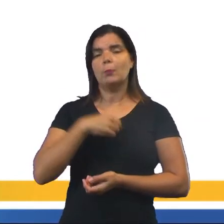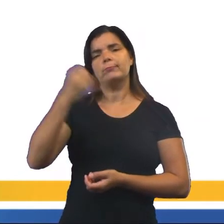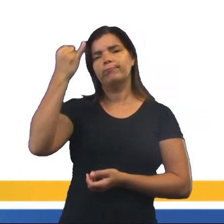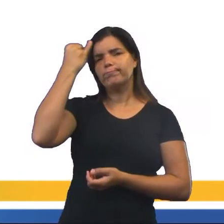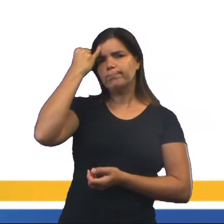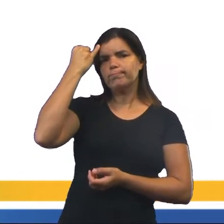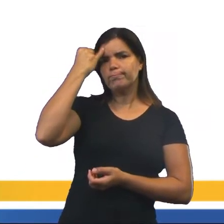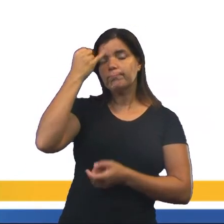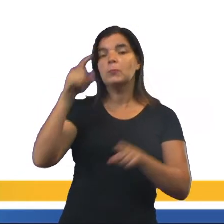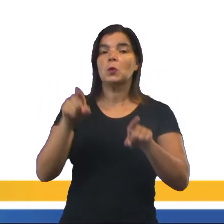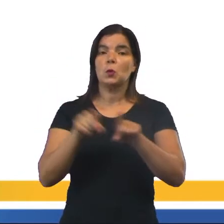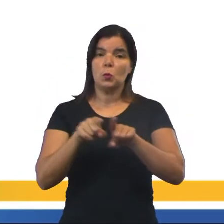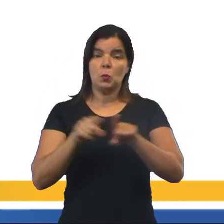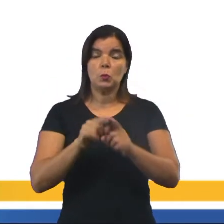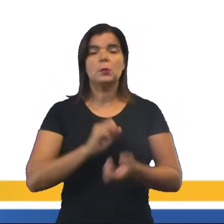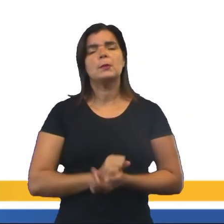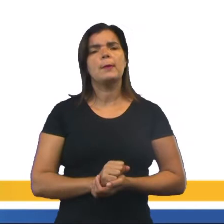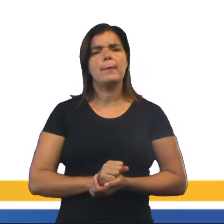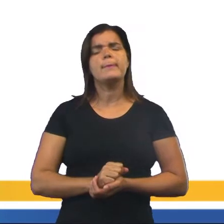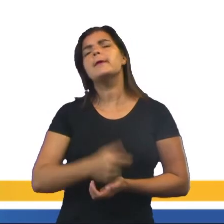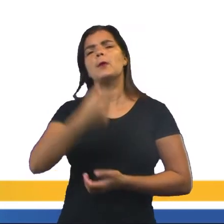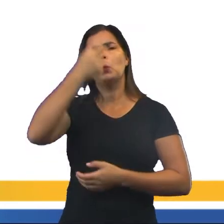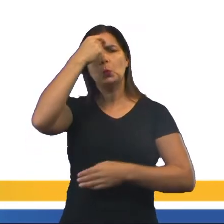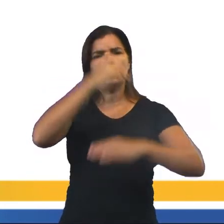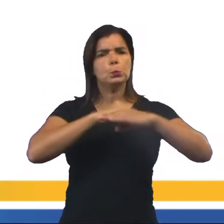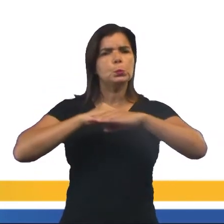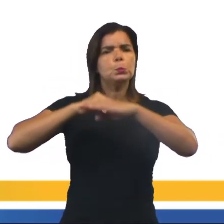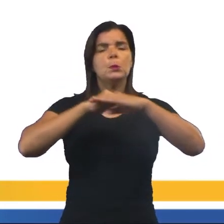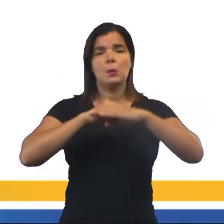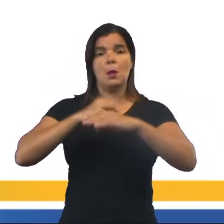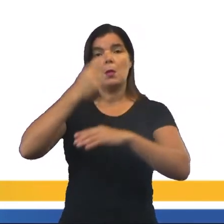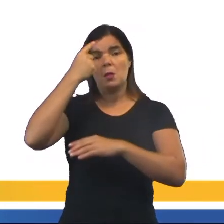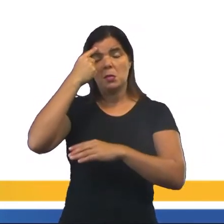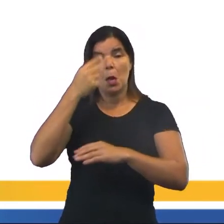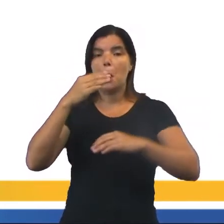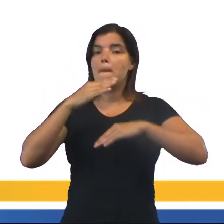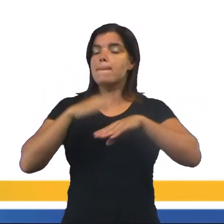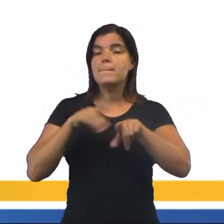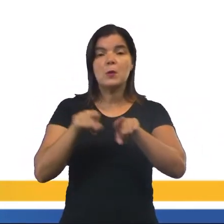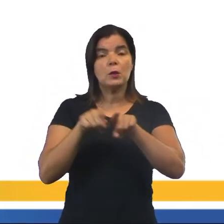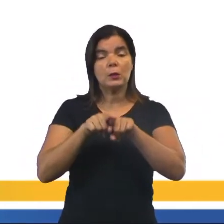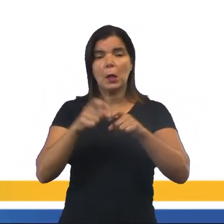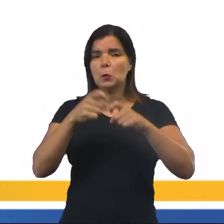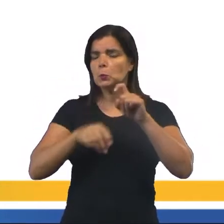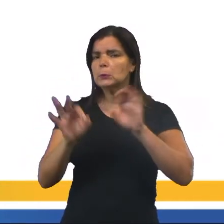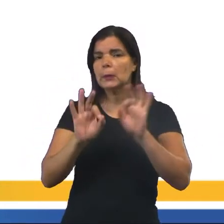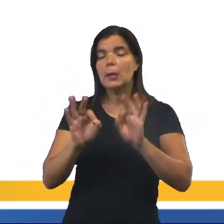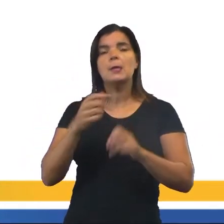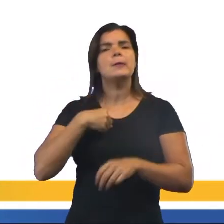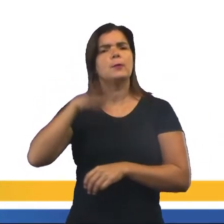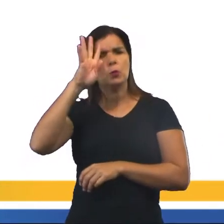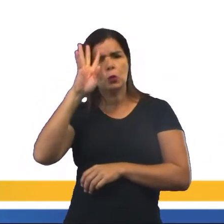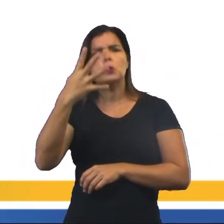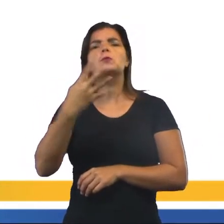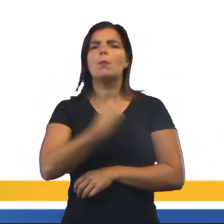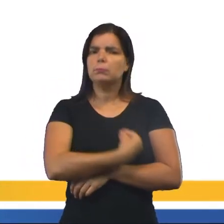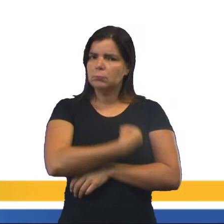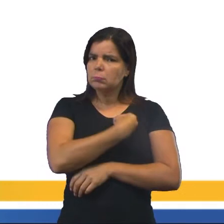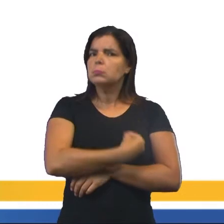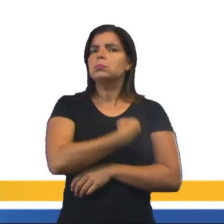intelectual. O senso comum diz que devem viver sem sexualidade e que são incapazes de decidir suas